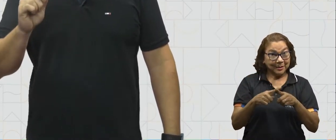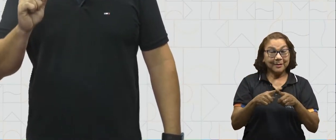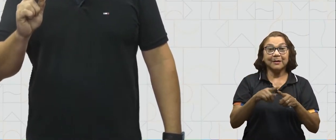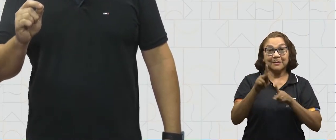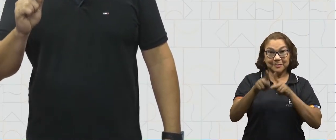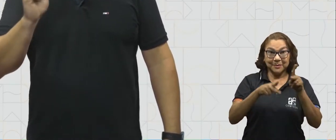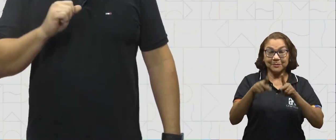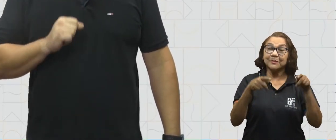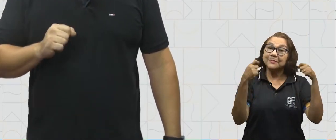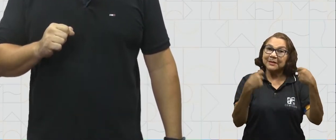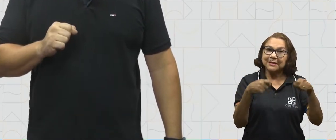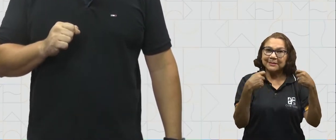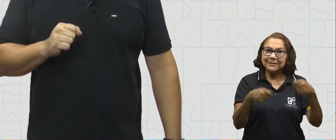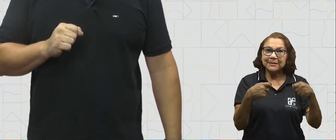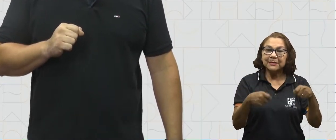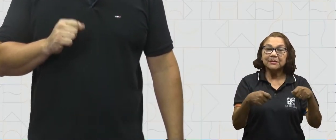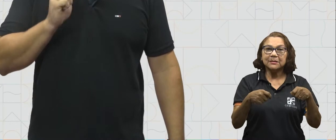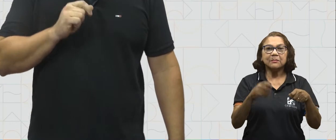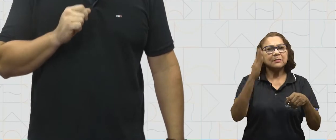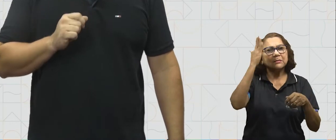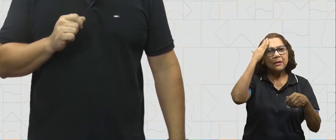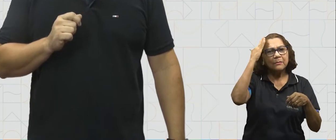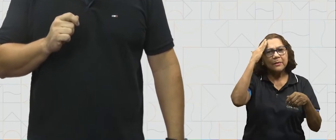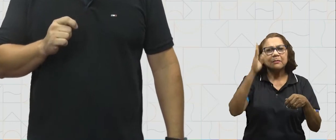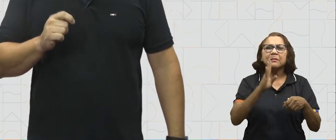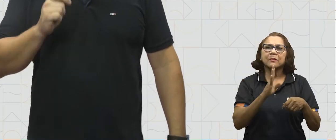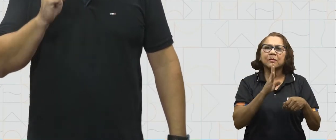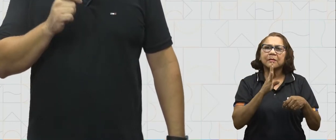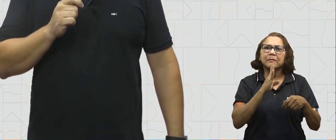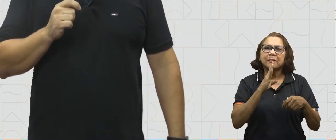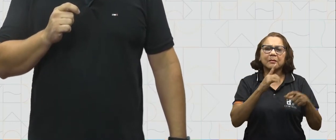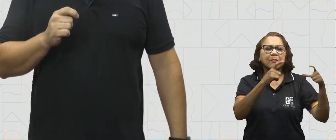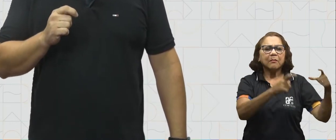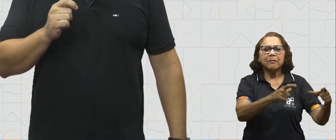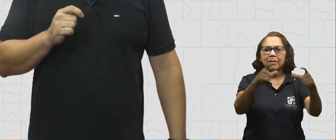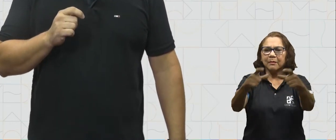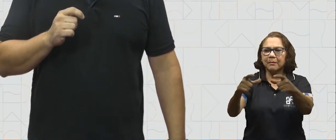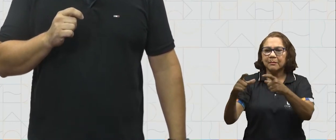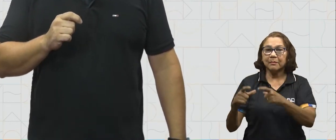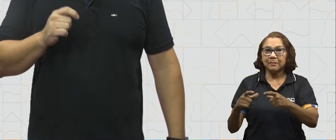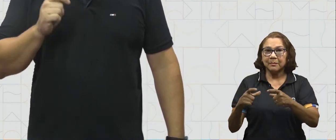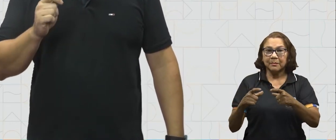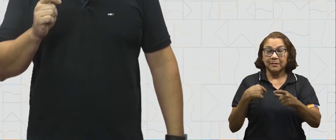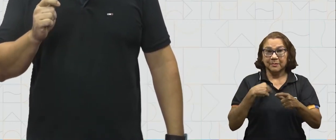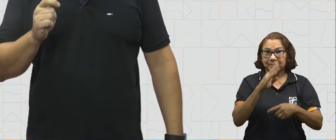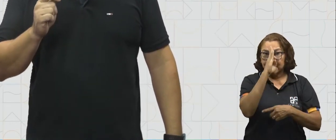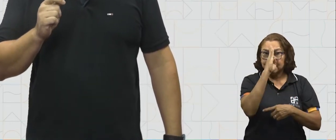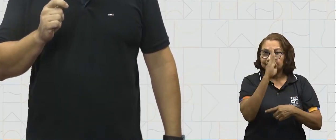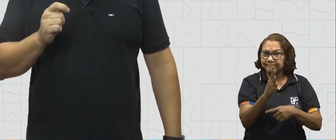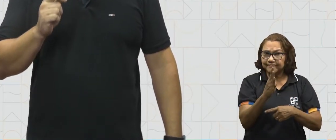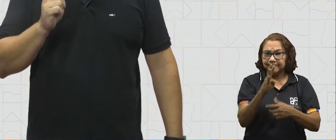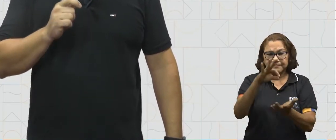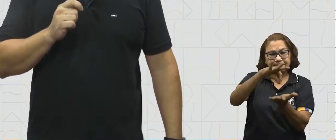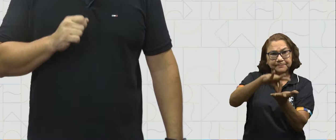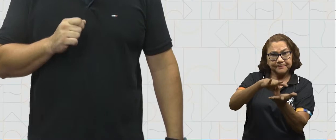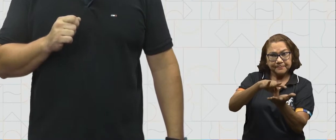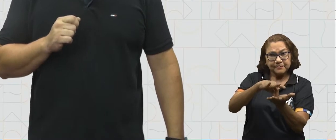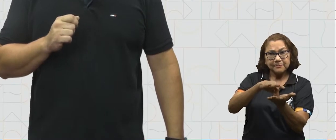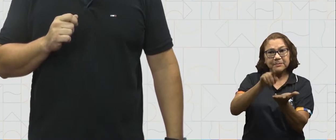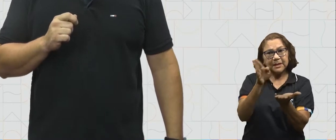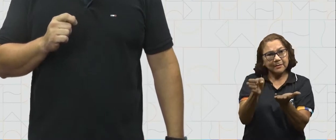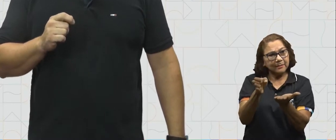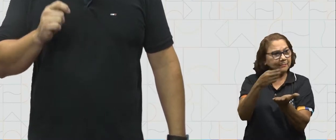os seres humanos sempre tiveram a necessidade de se deslocar. O uso de elementos da natureza como um ponto de referência era fundamental